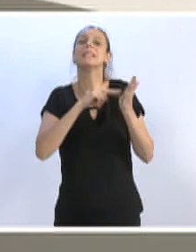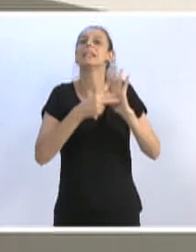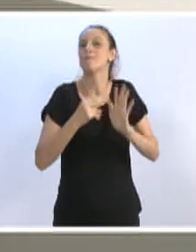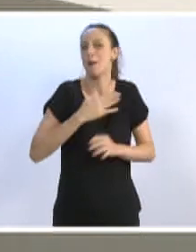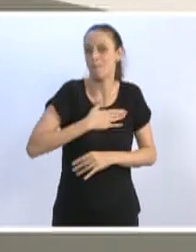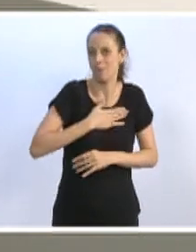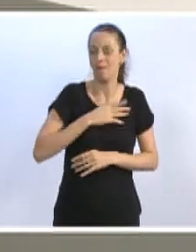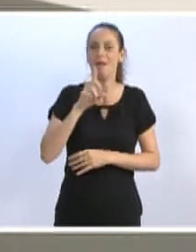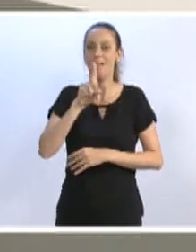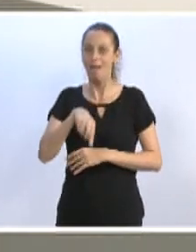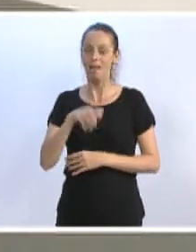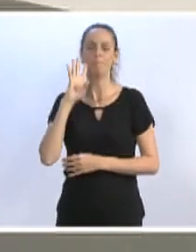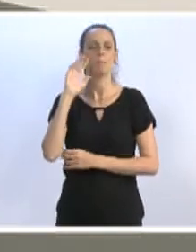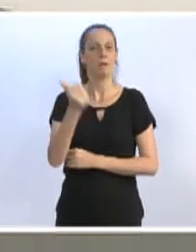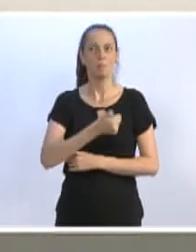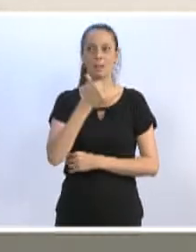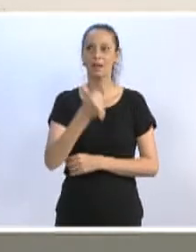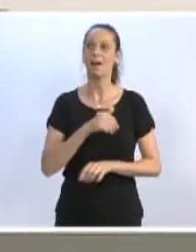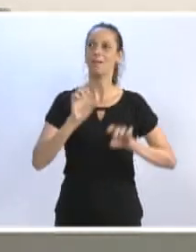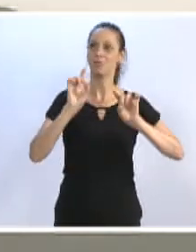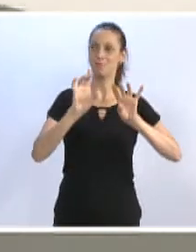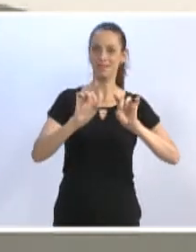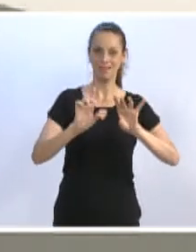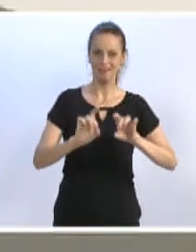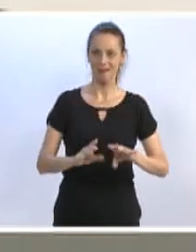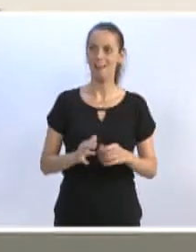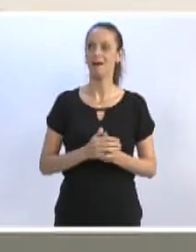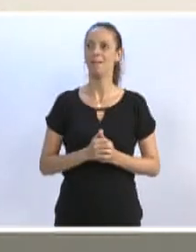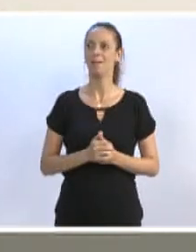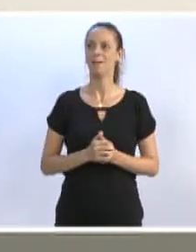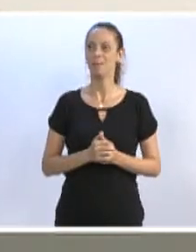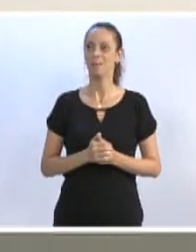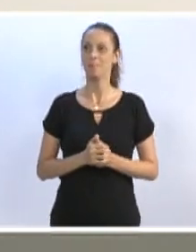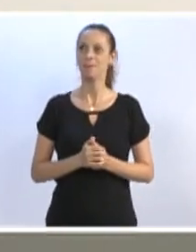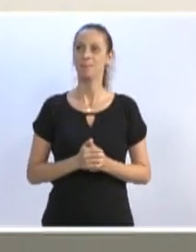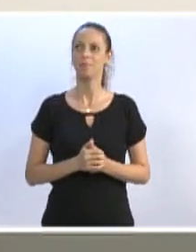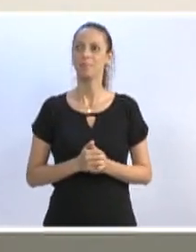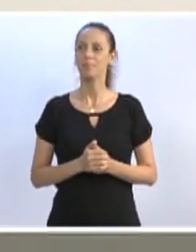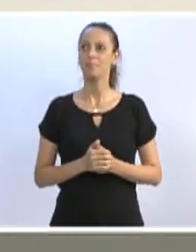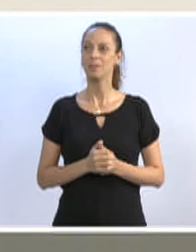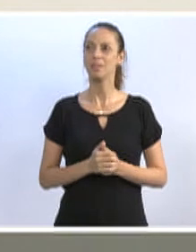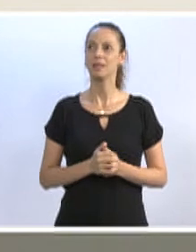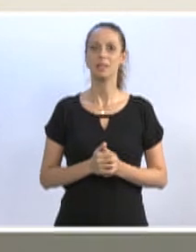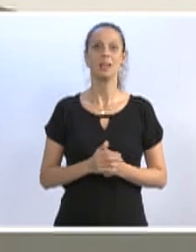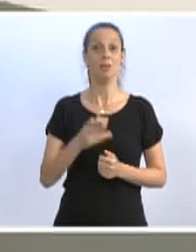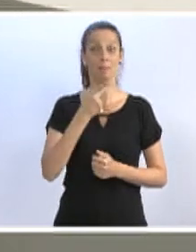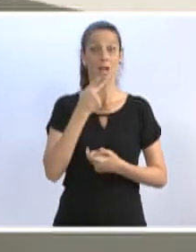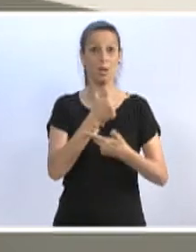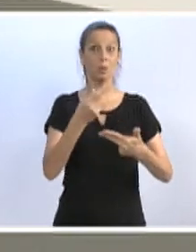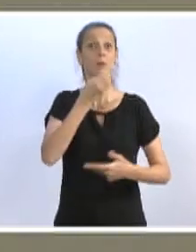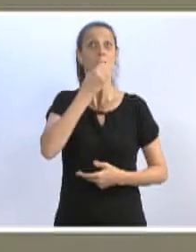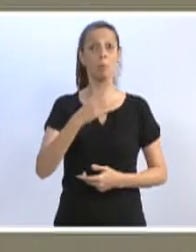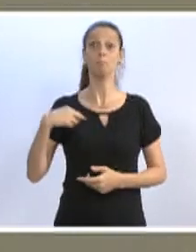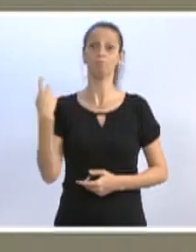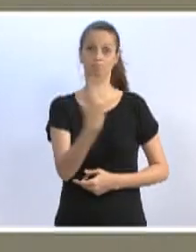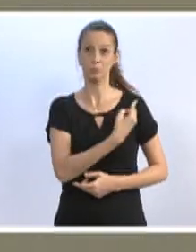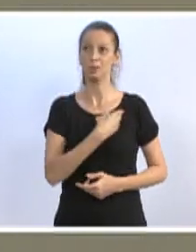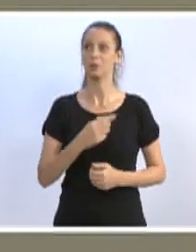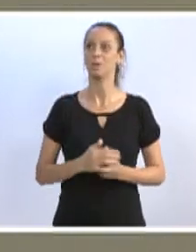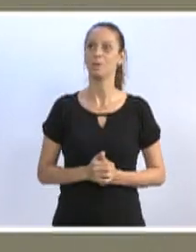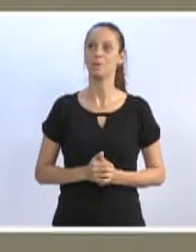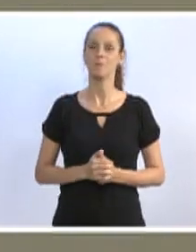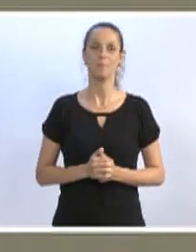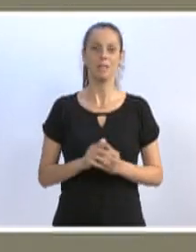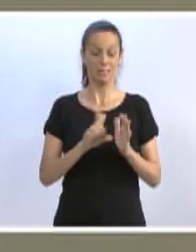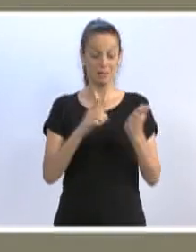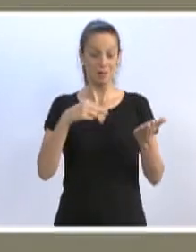ela é muito legal, especial e só produz coisas boas para nós. É uma das melhores